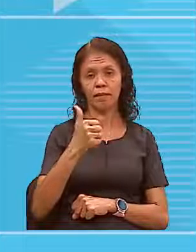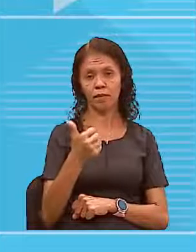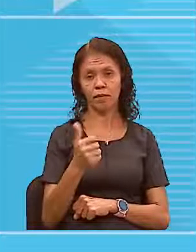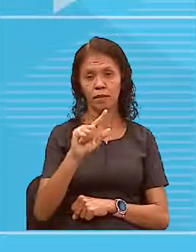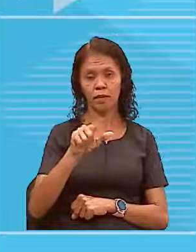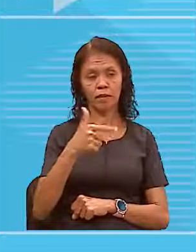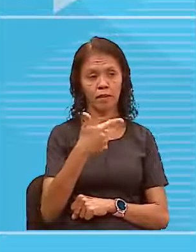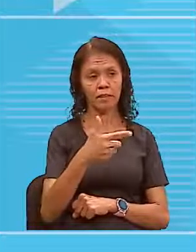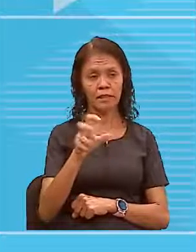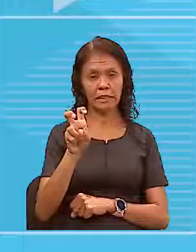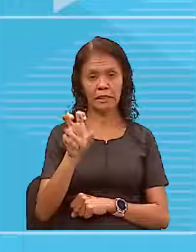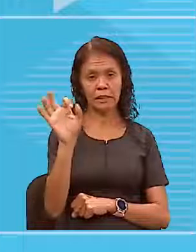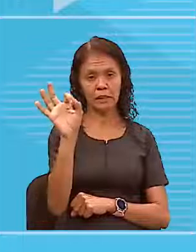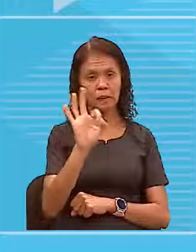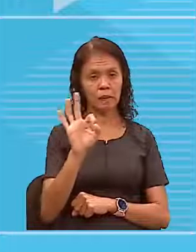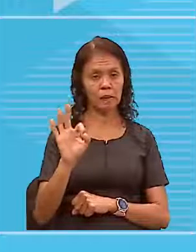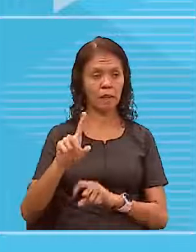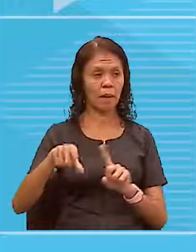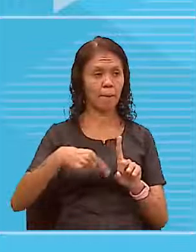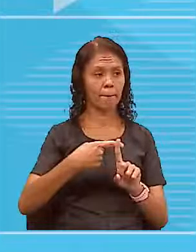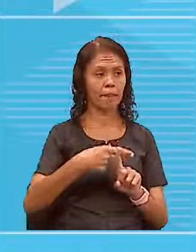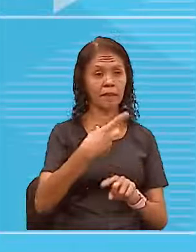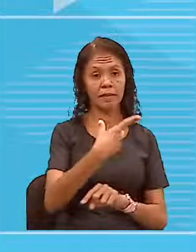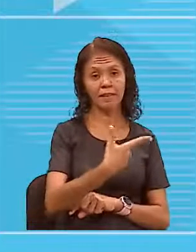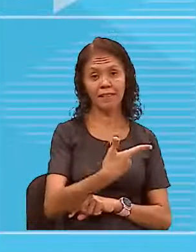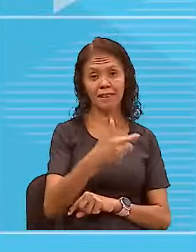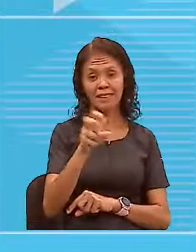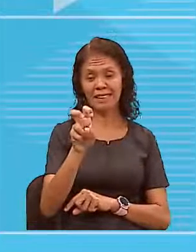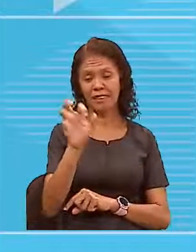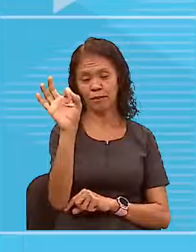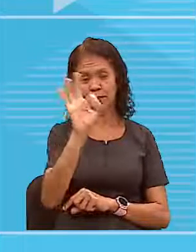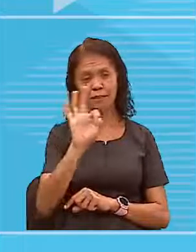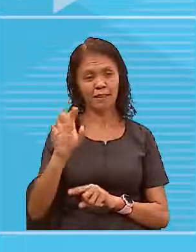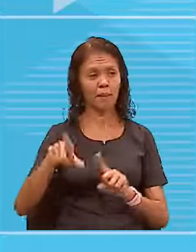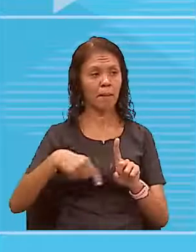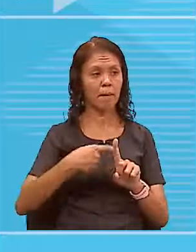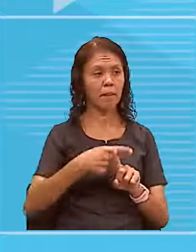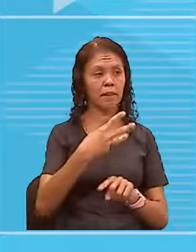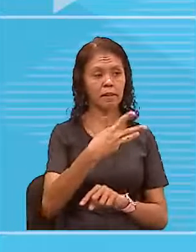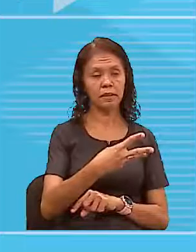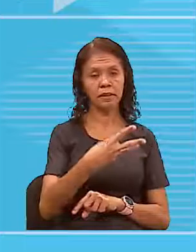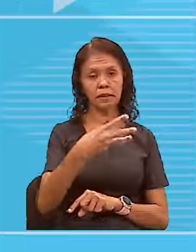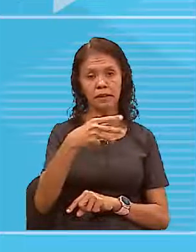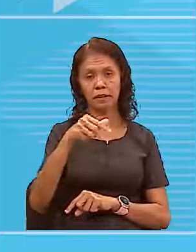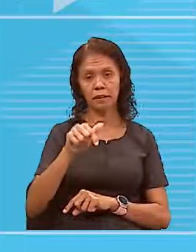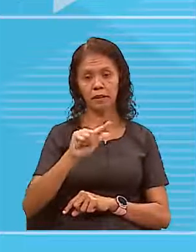31,25% mais 25%, mais